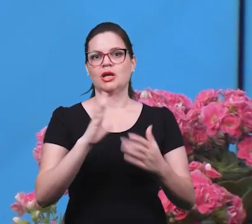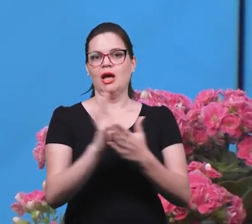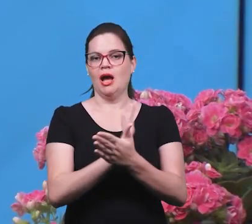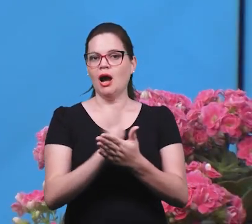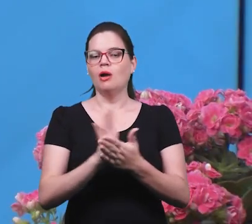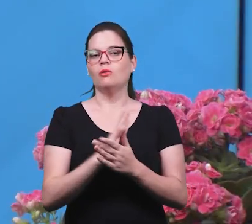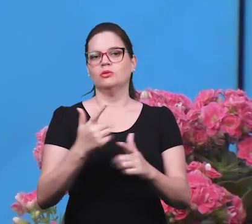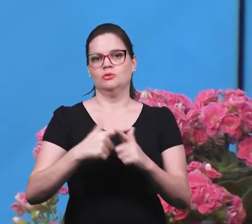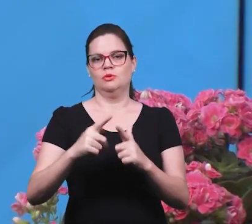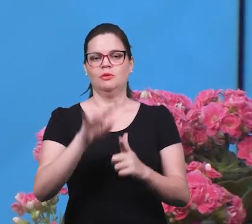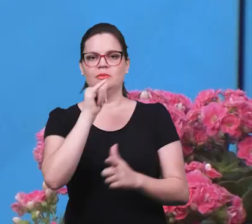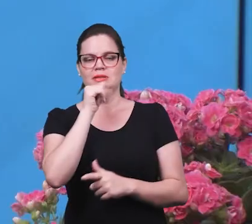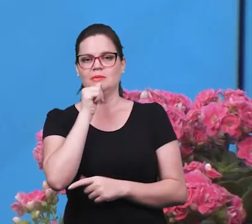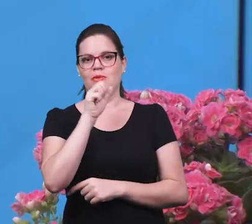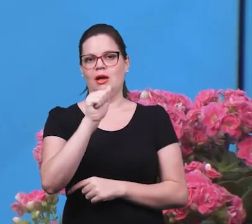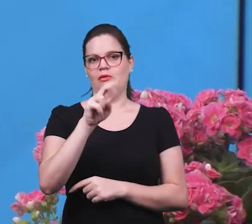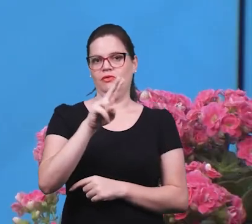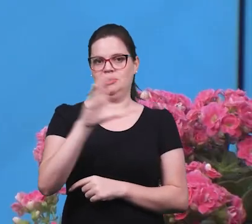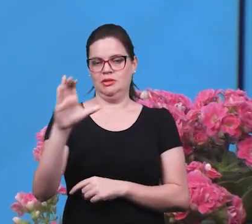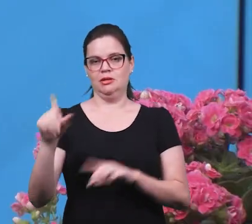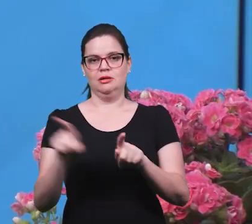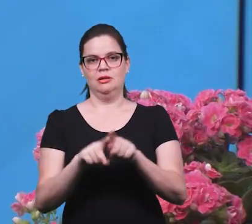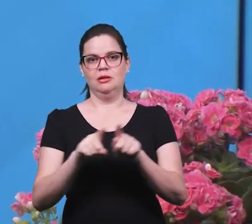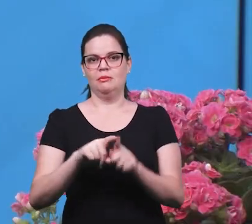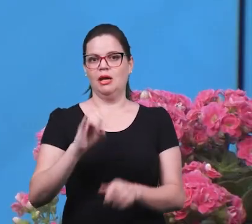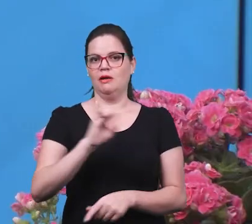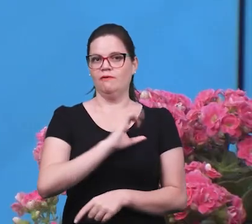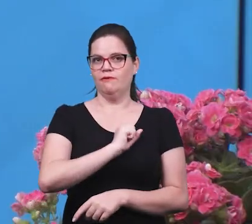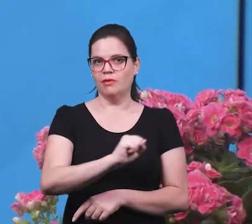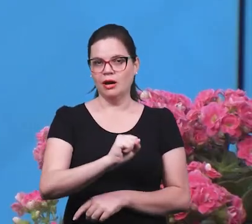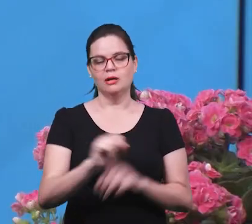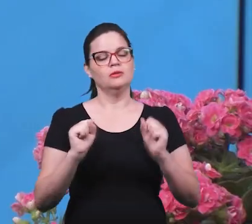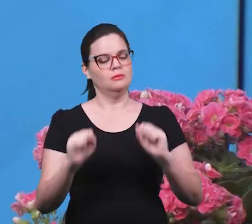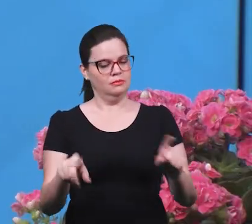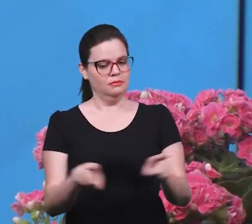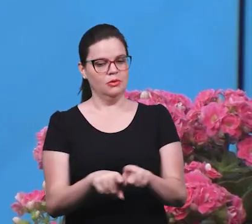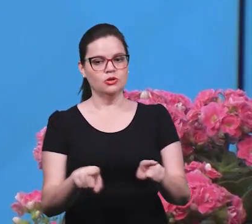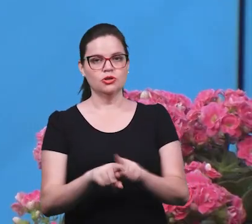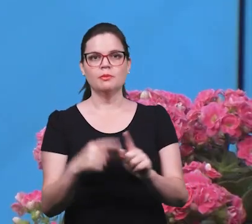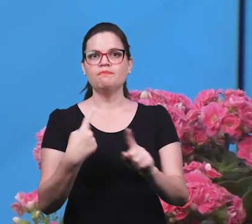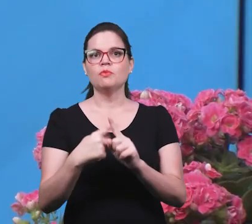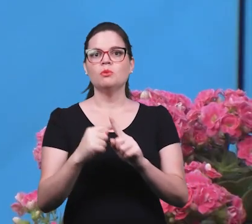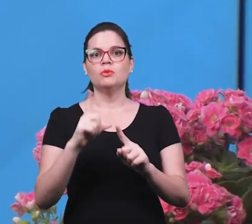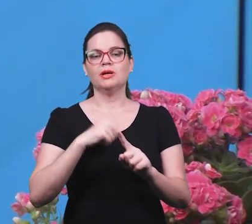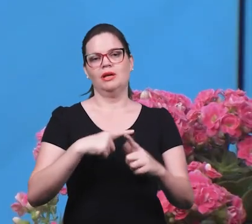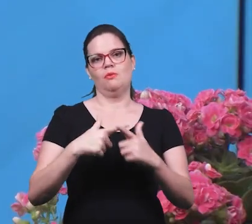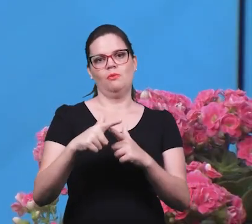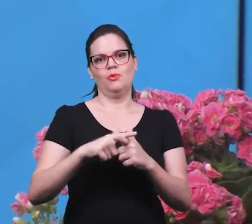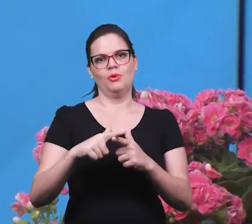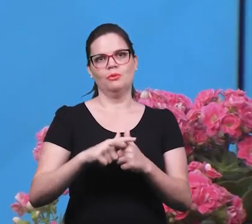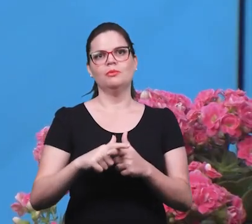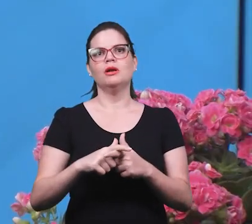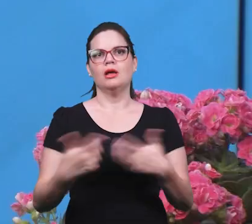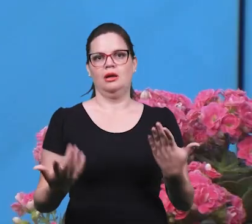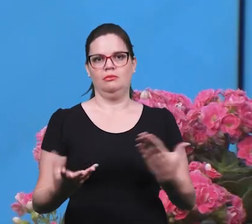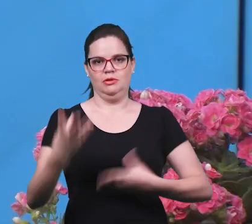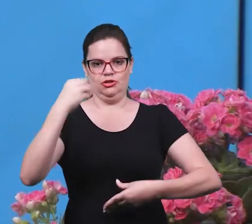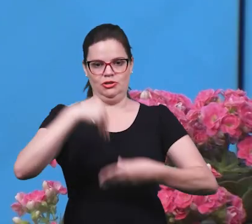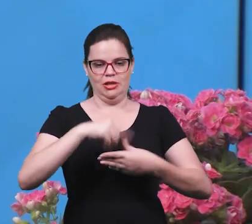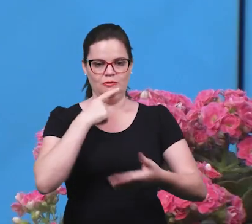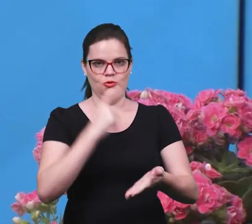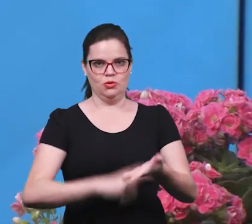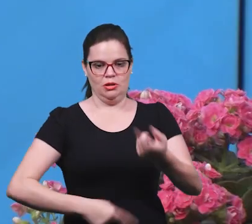infarto, o AVC, algumas outras isquemias, que são os problemas de circulação dentro do sim, corpo, eles podem acontecer mais